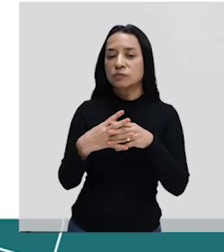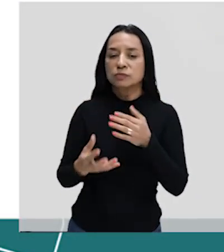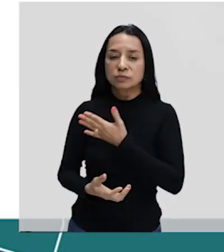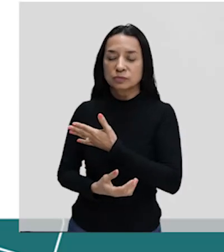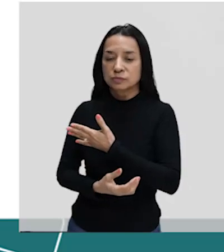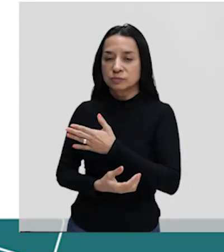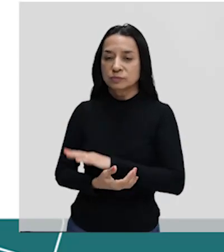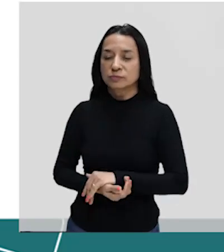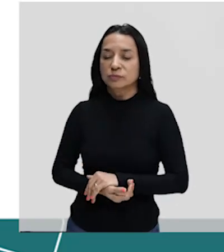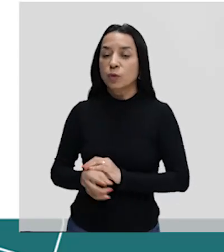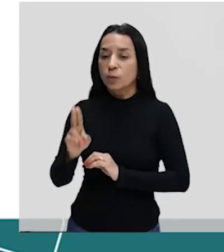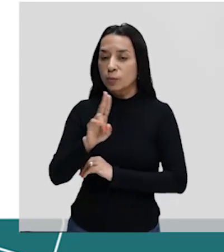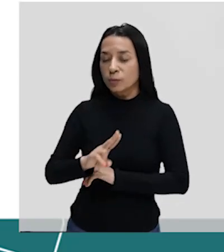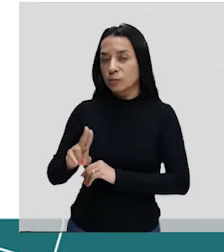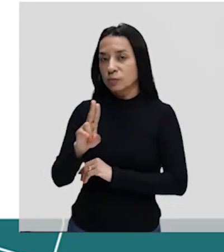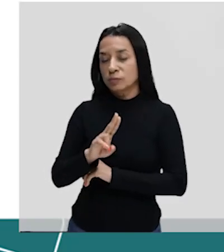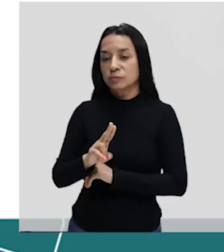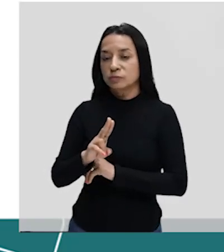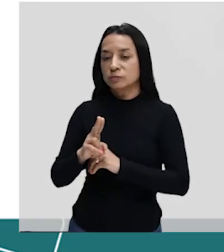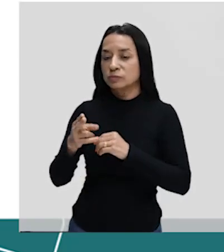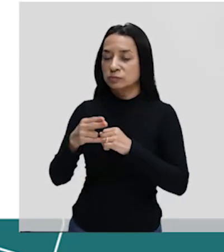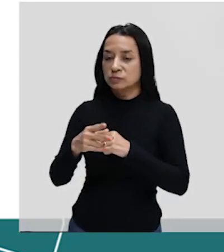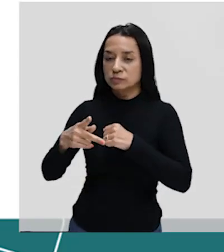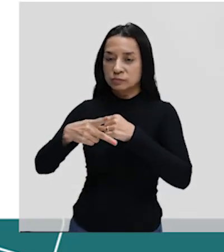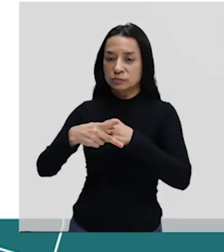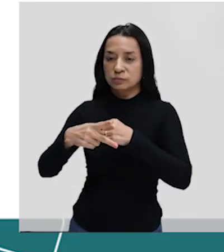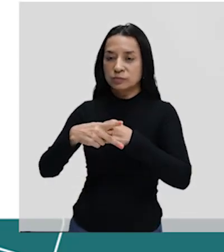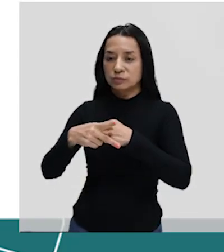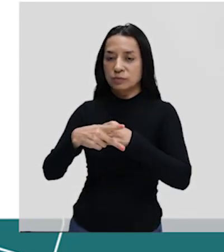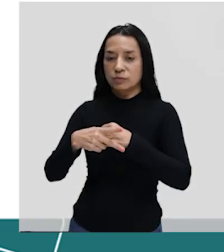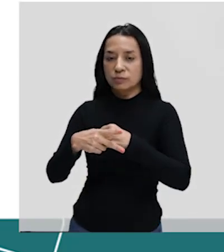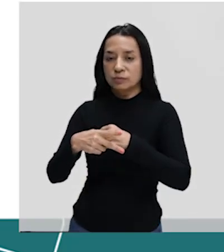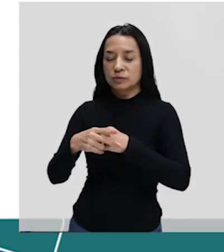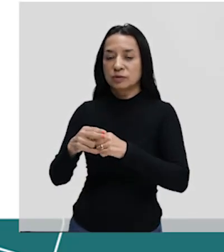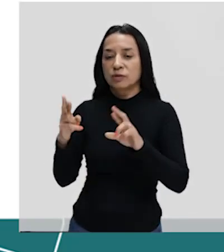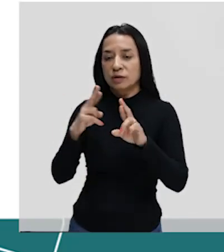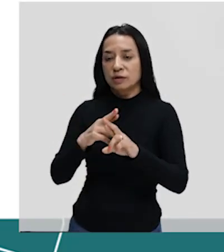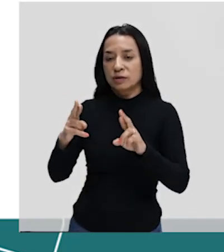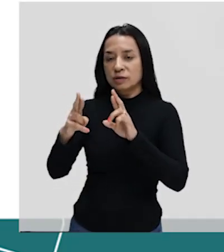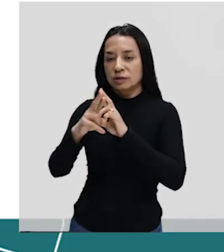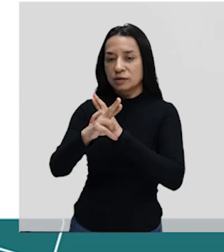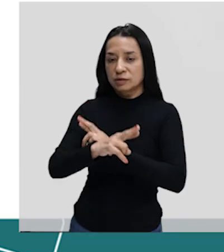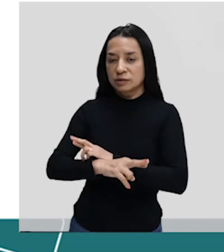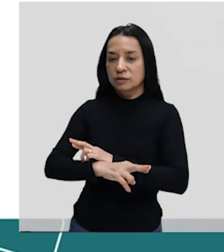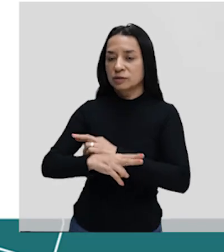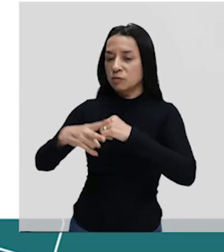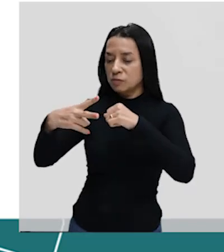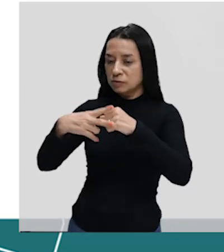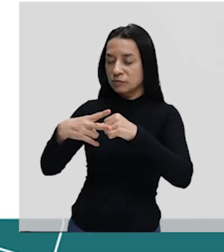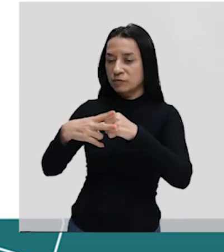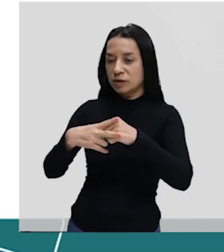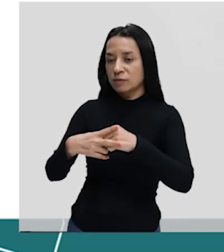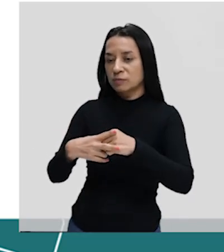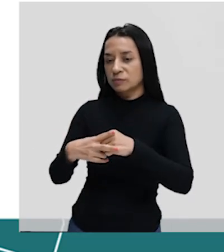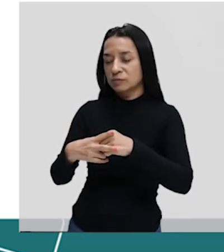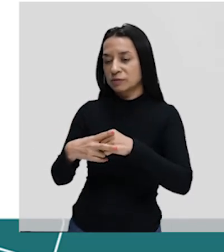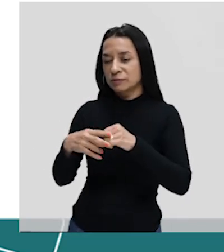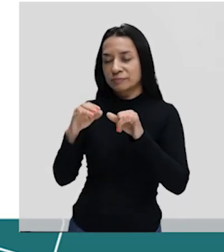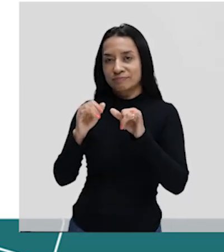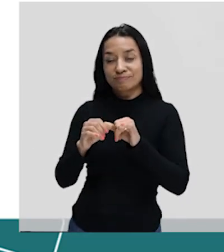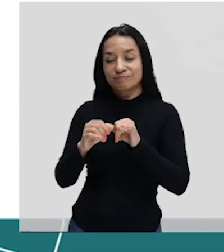los verbos. Então, quando a gente fala de colocação pronominal, quando a gente fala de verbo, né, vocês já